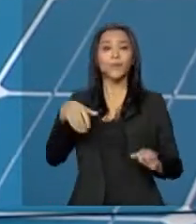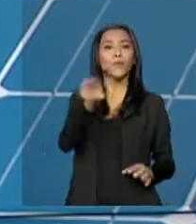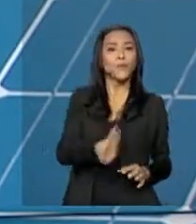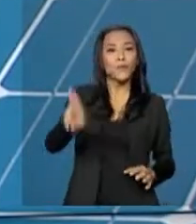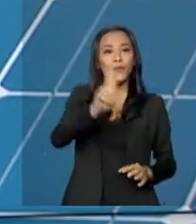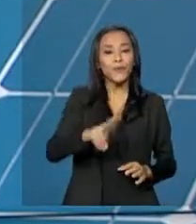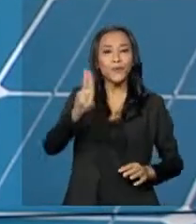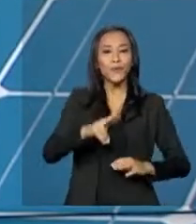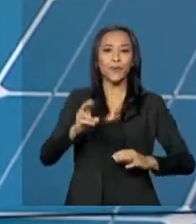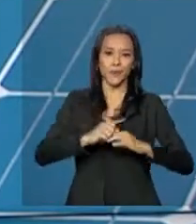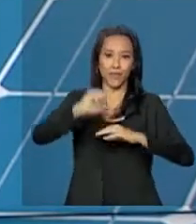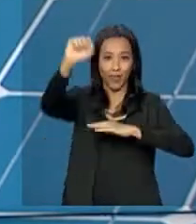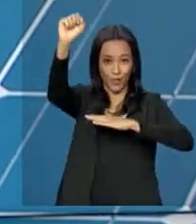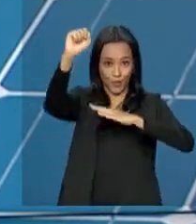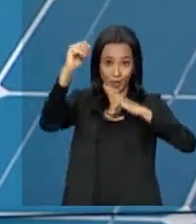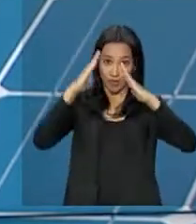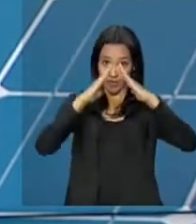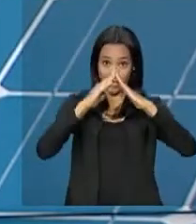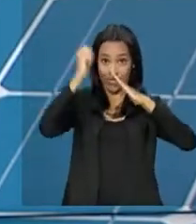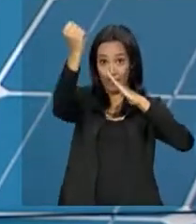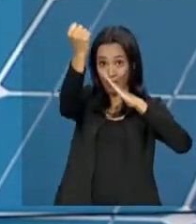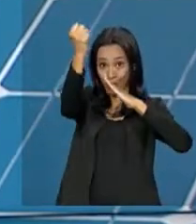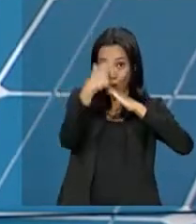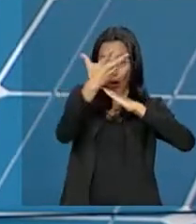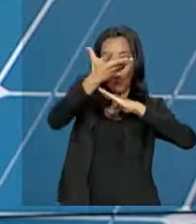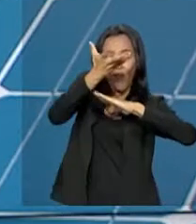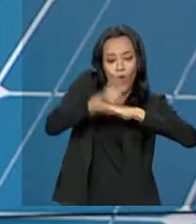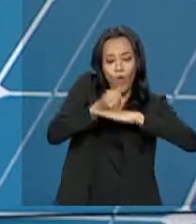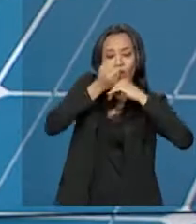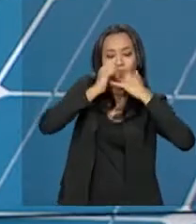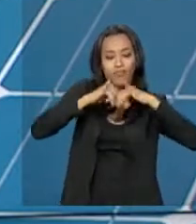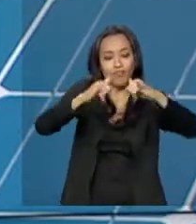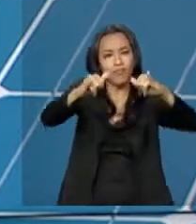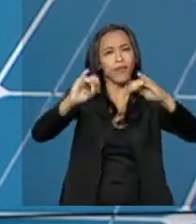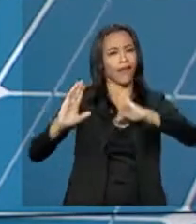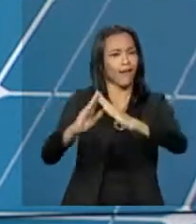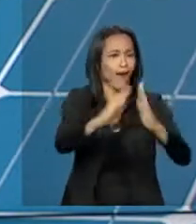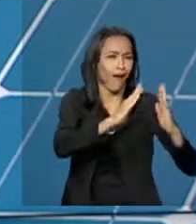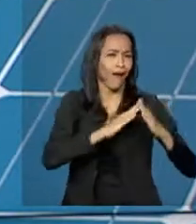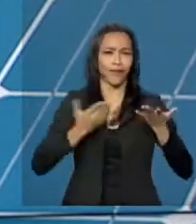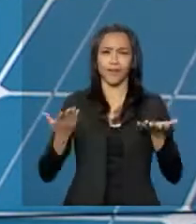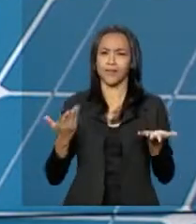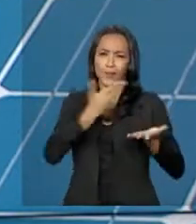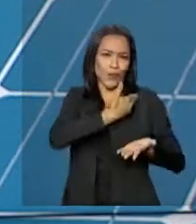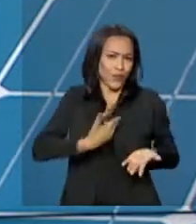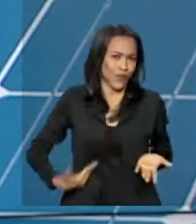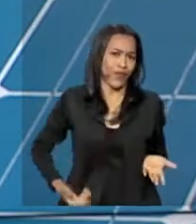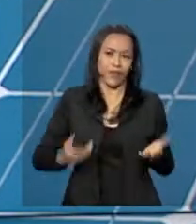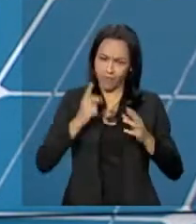energia solar está cada vez mais popular em casas e também prédios comerciais e públicos. É